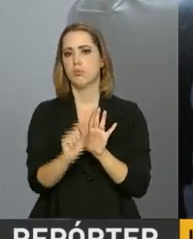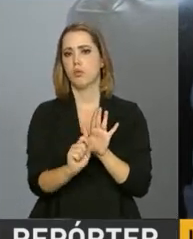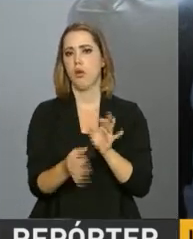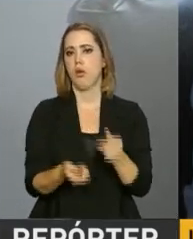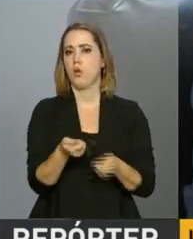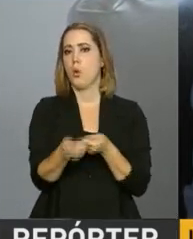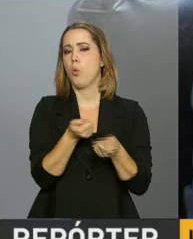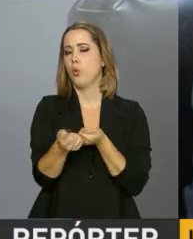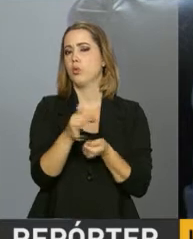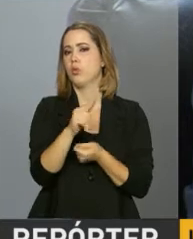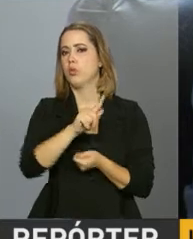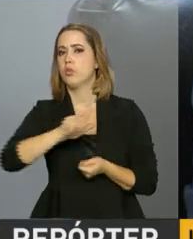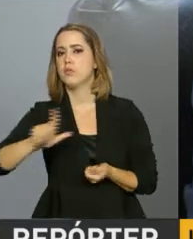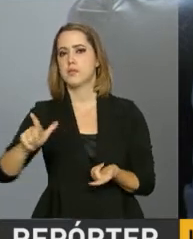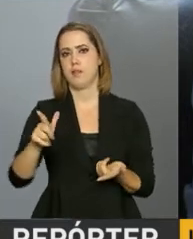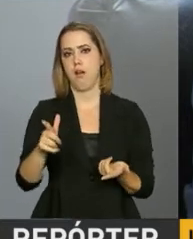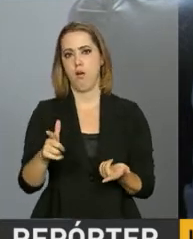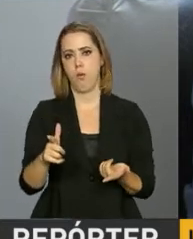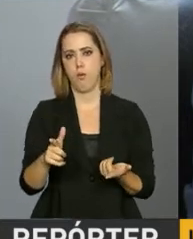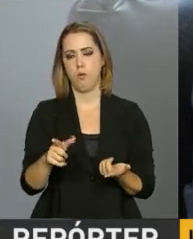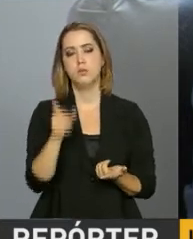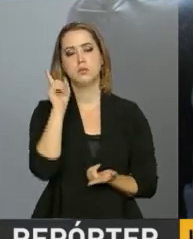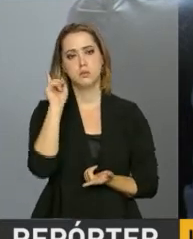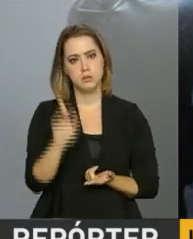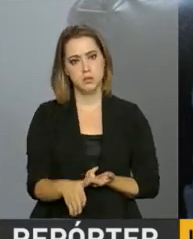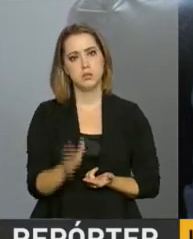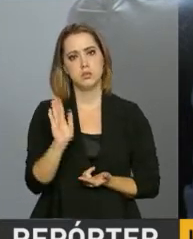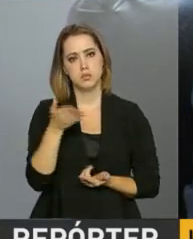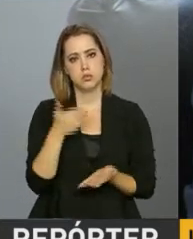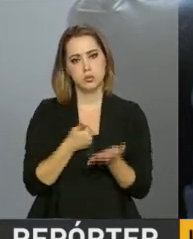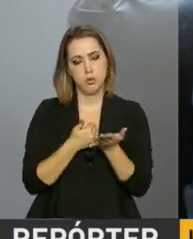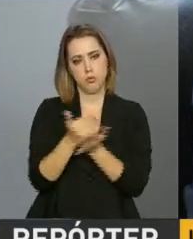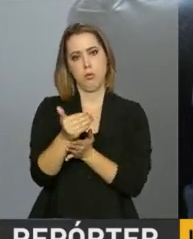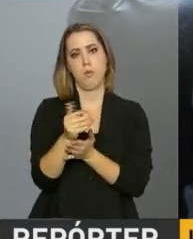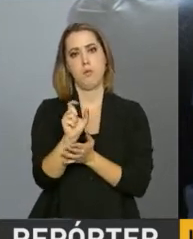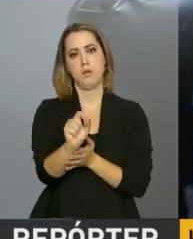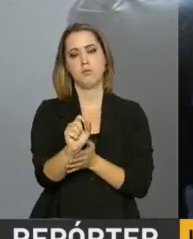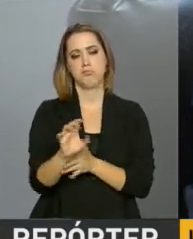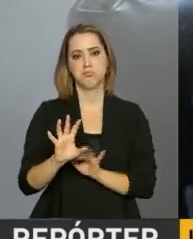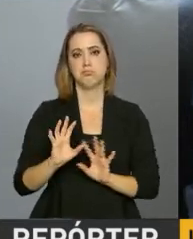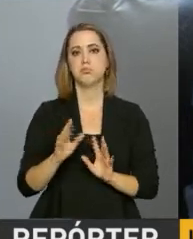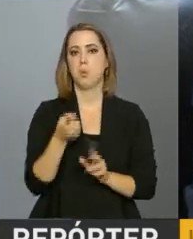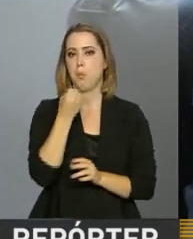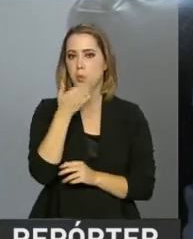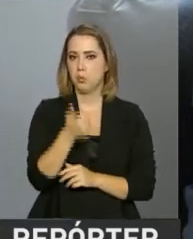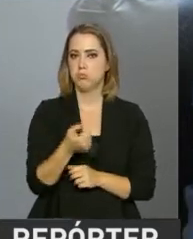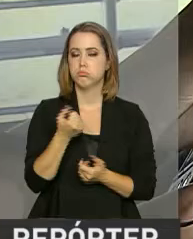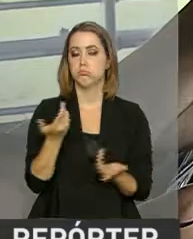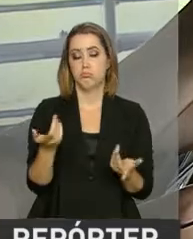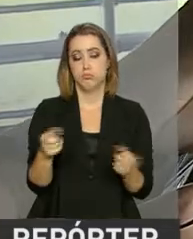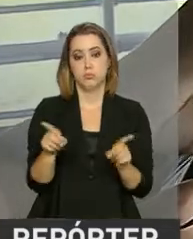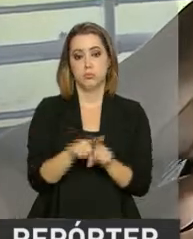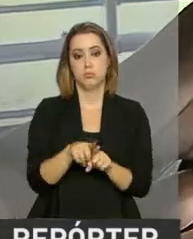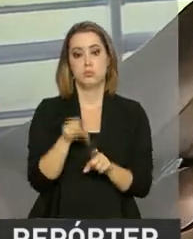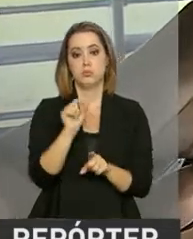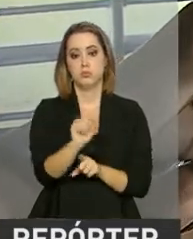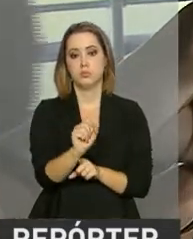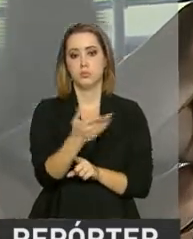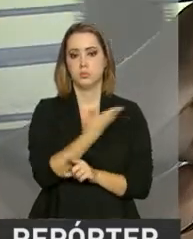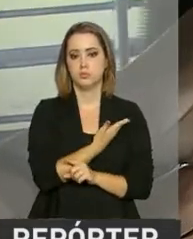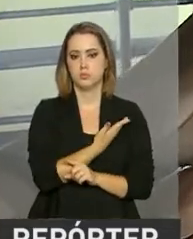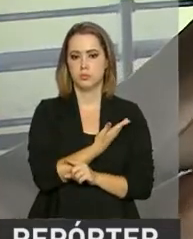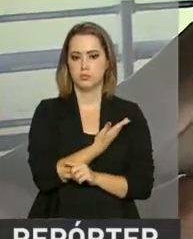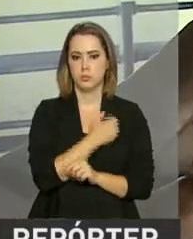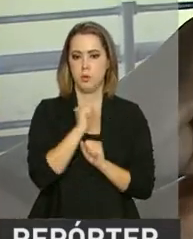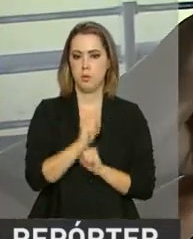ajuste fiscal está sendo implementado com sucesso no Brasil. Pode